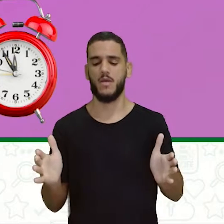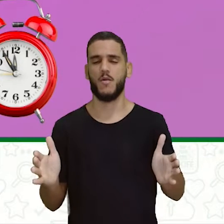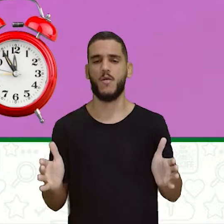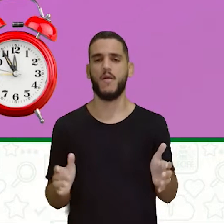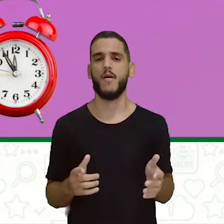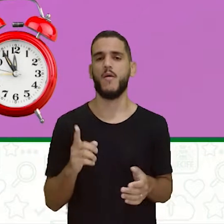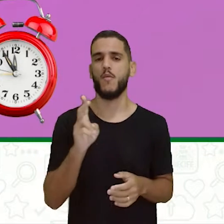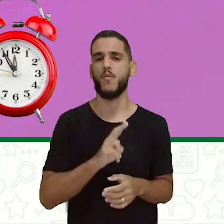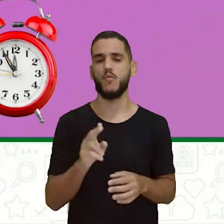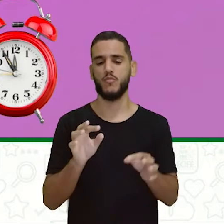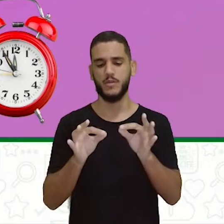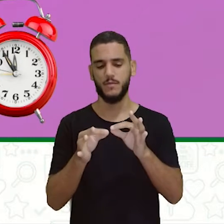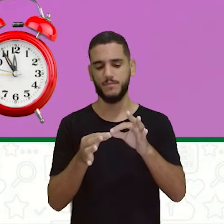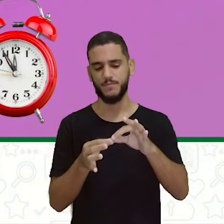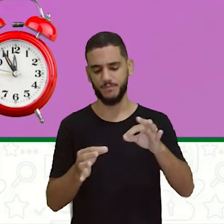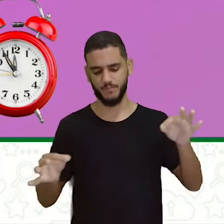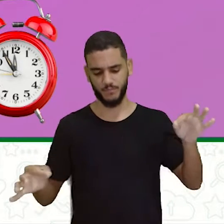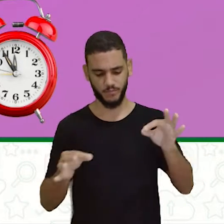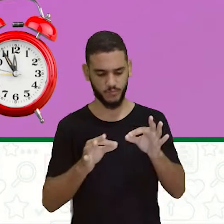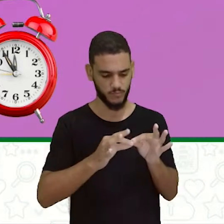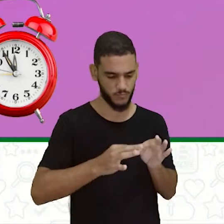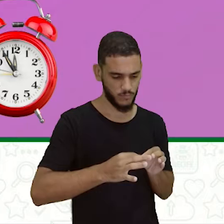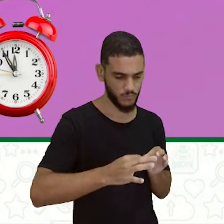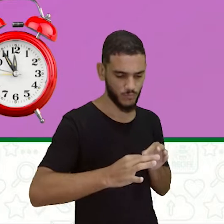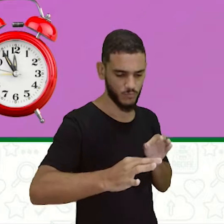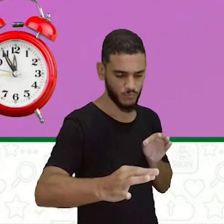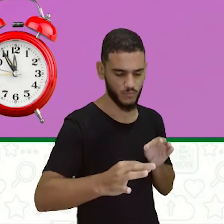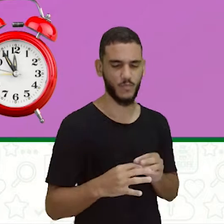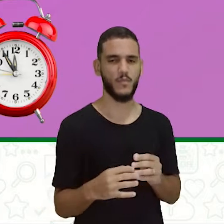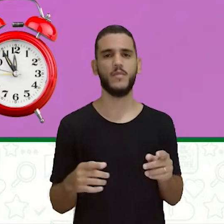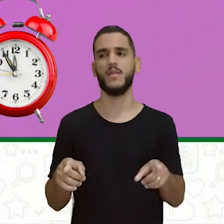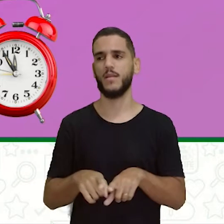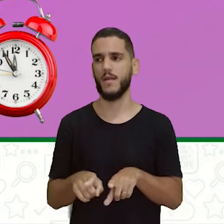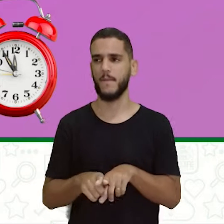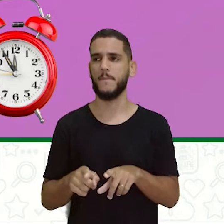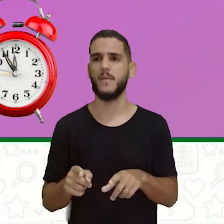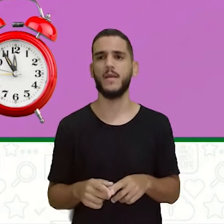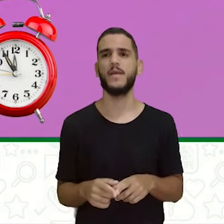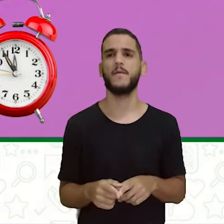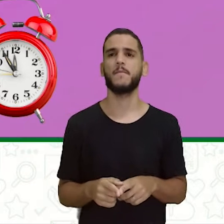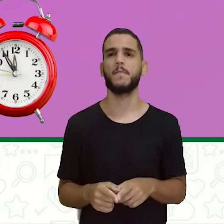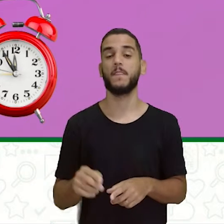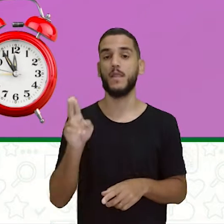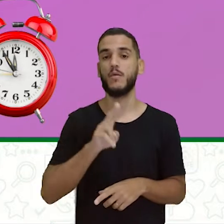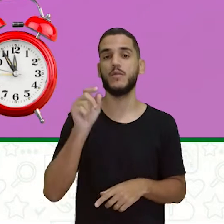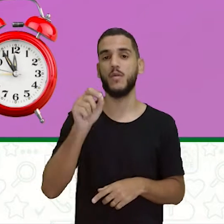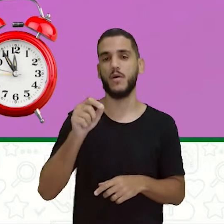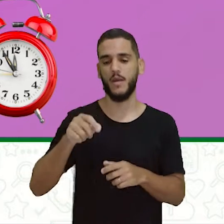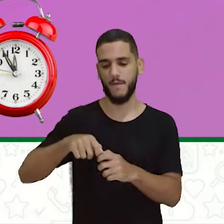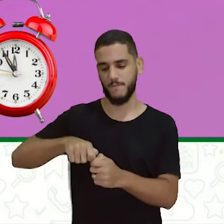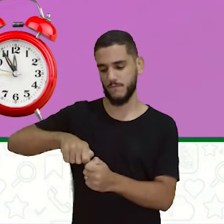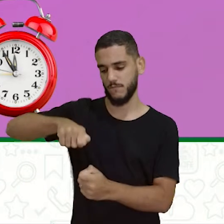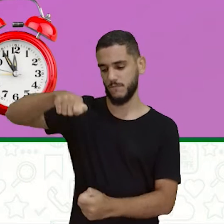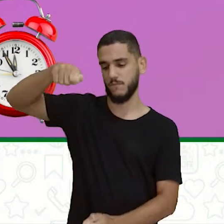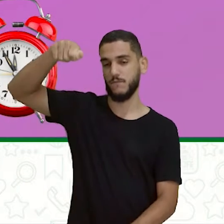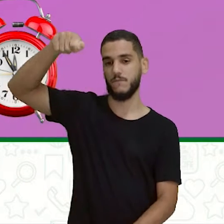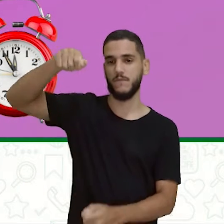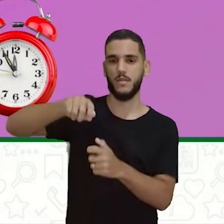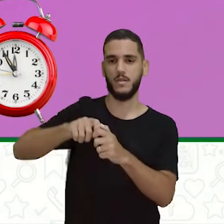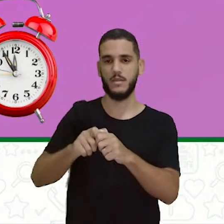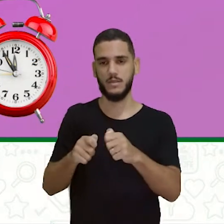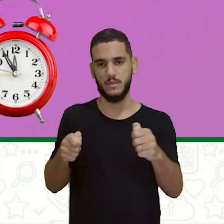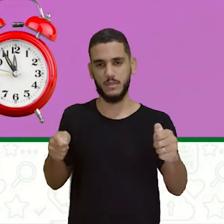fita métrica. E aí, também maior ainda, aí você usa a trena. Que você sabe que ela é